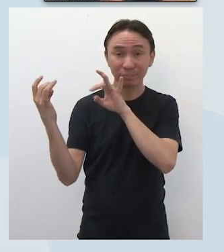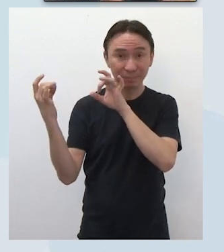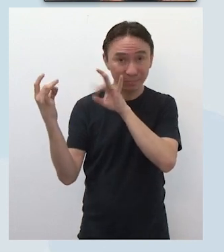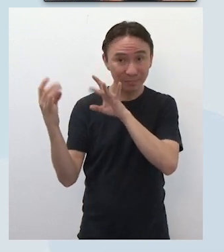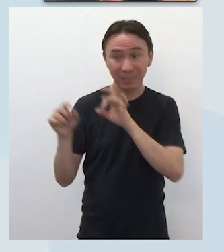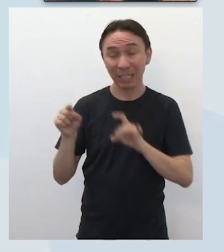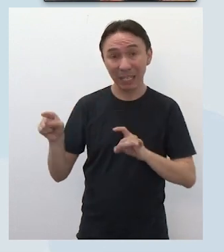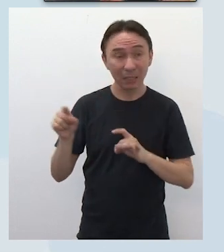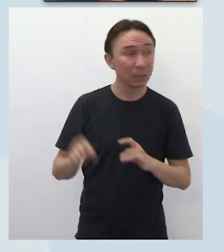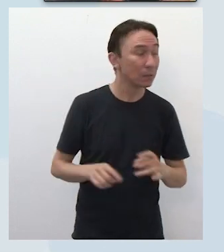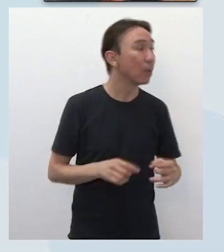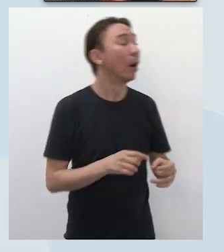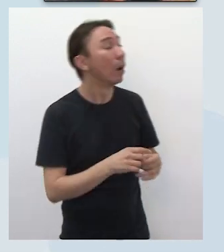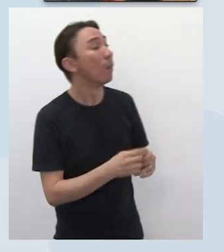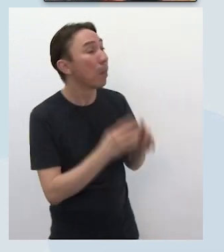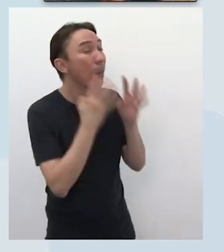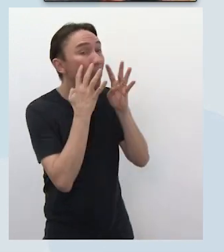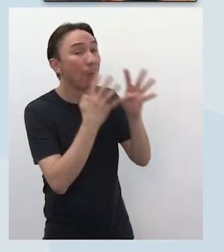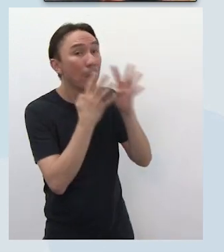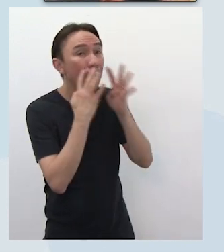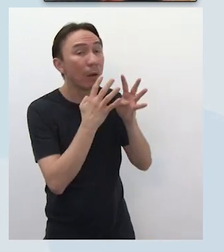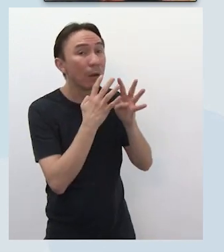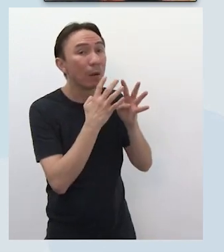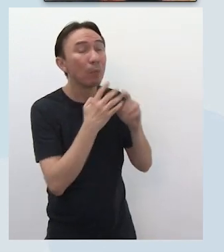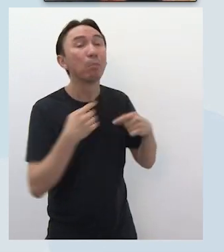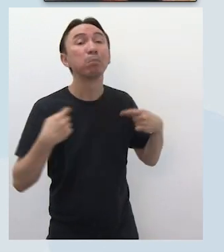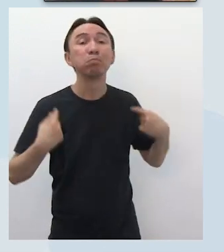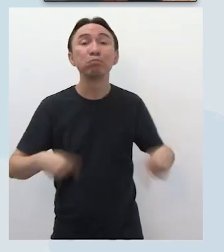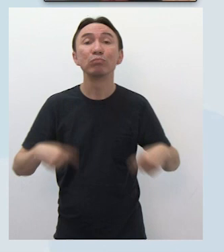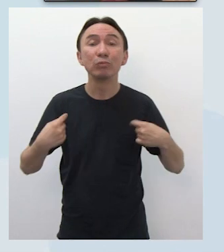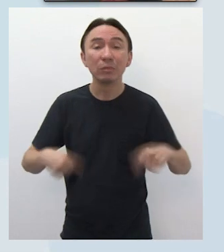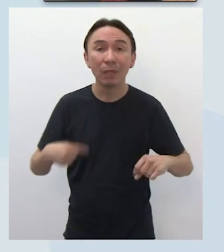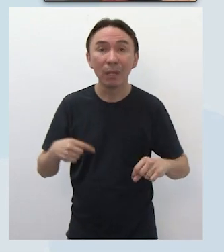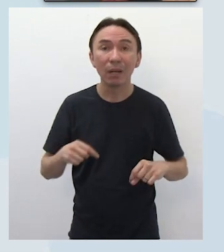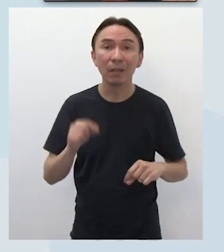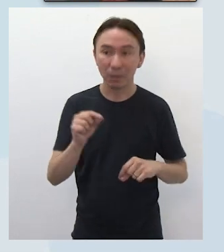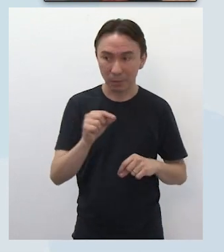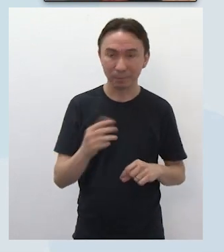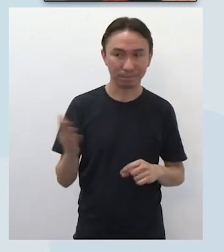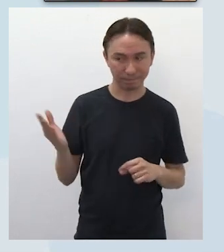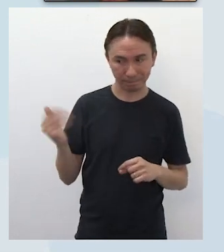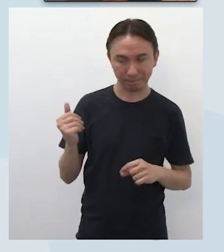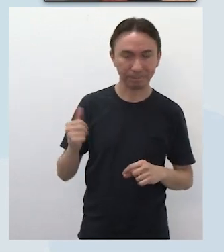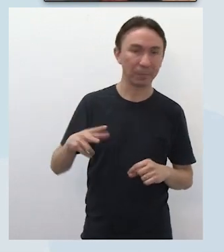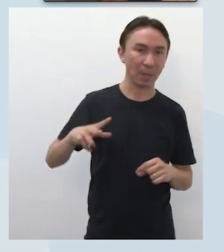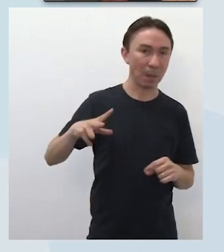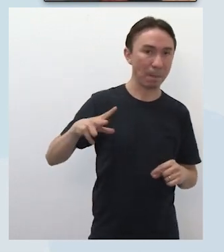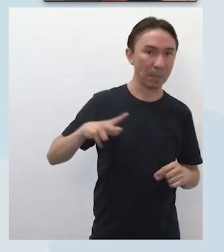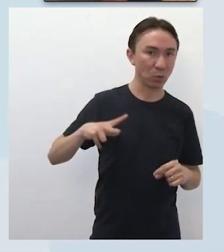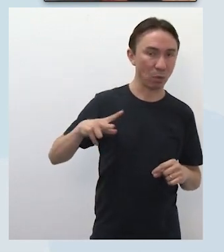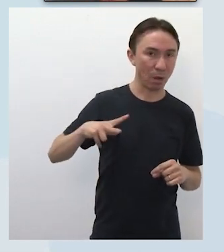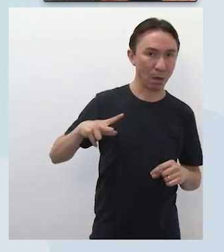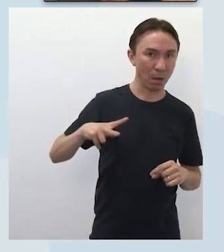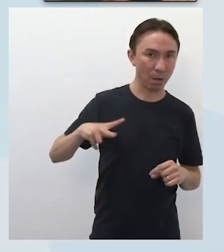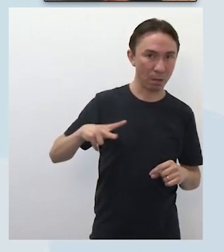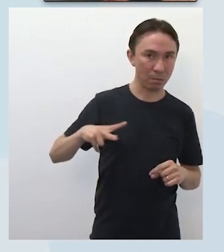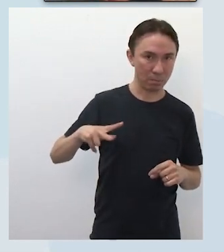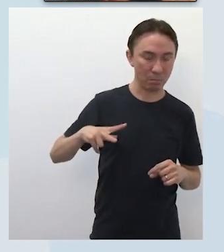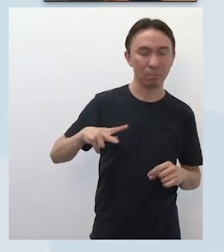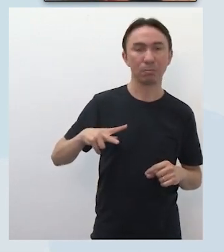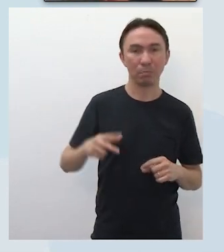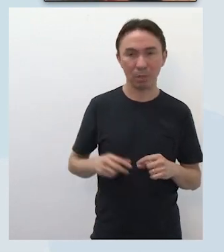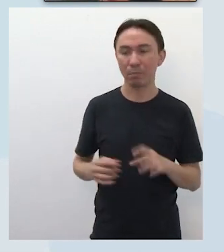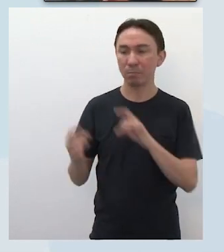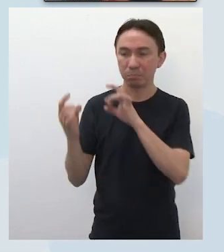meu interlocutor, se ele for comunicado de forma particular, né? Então, assim, se eu não